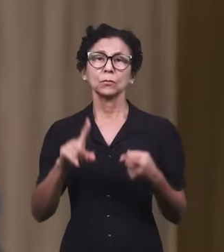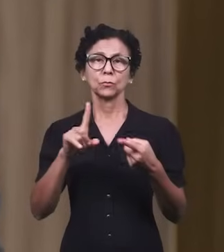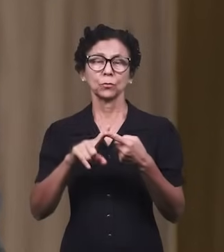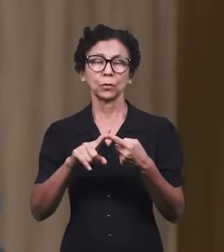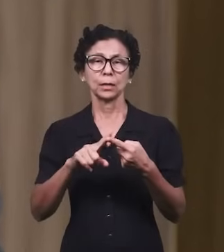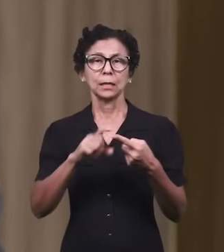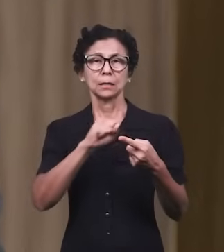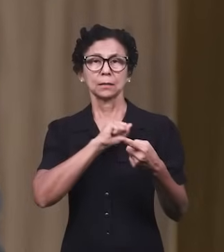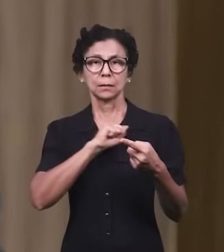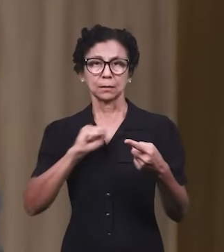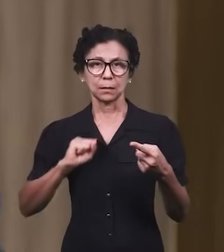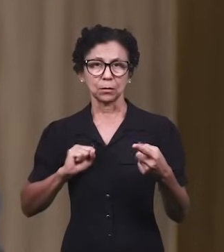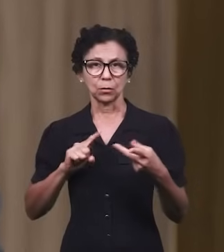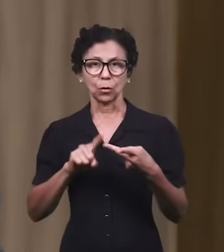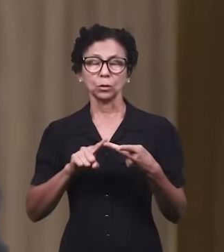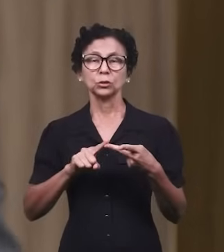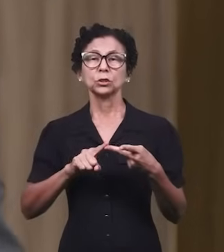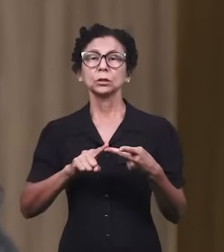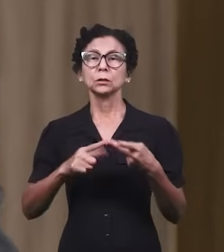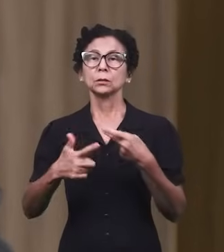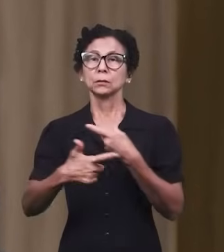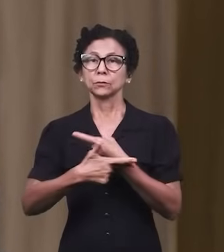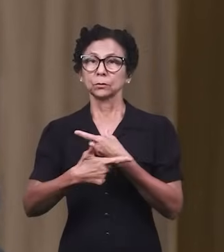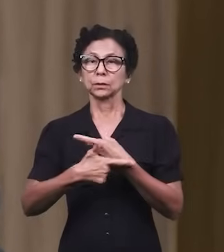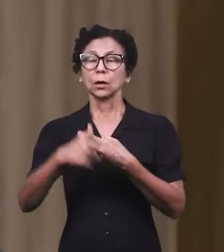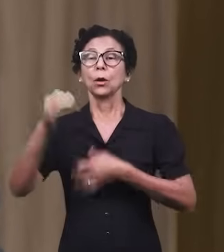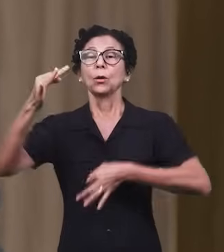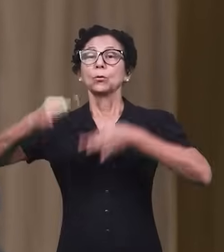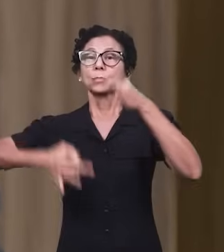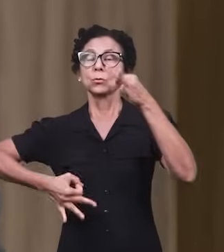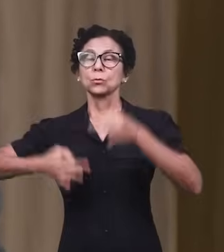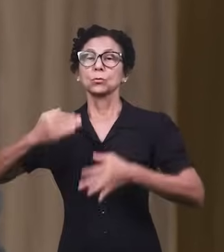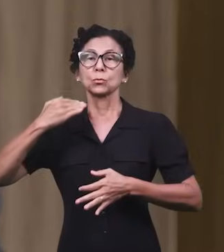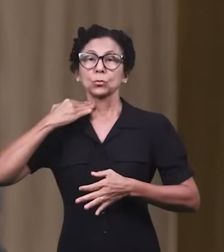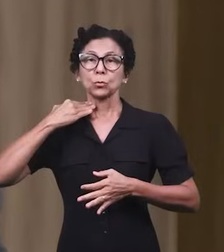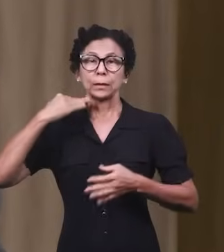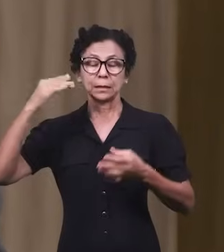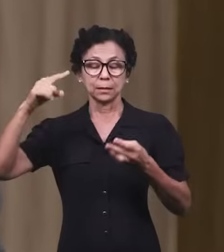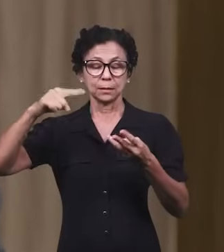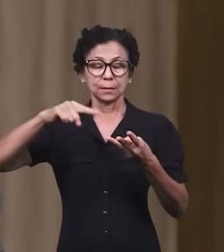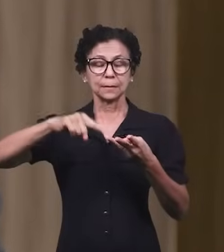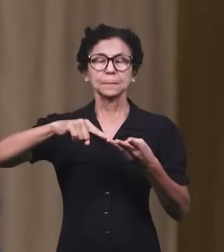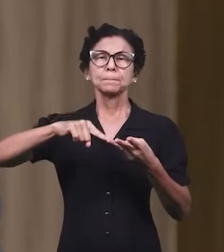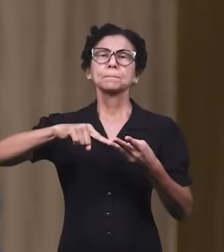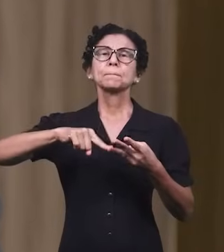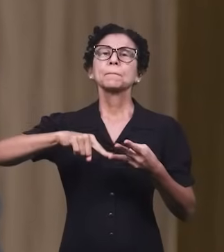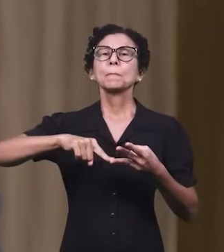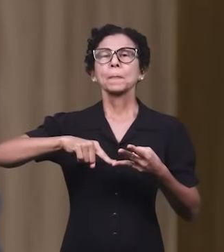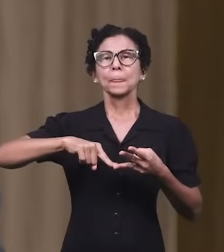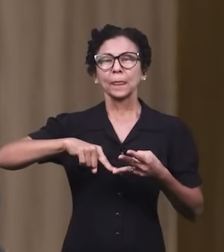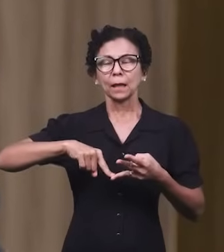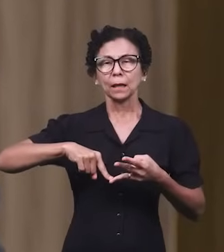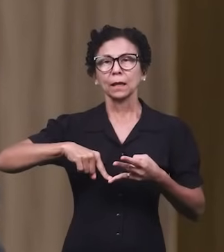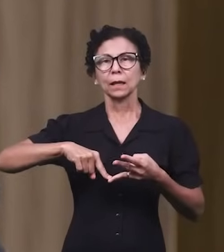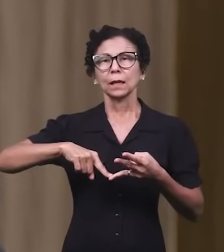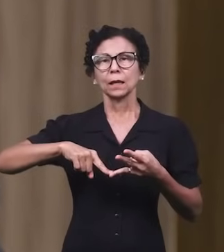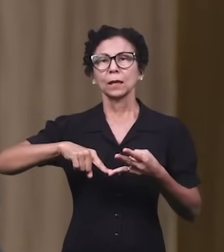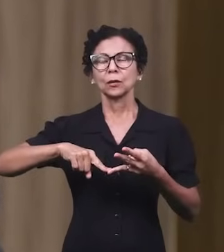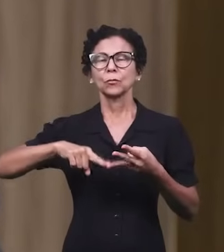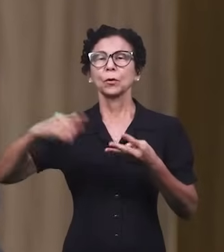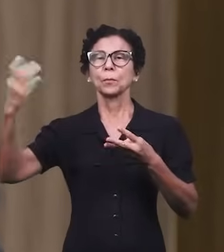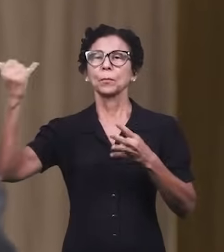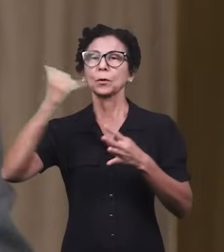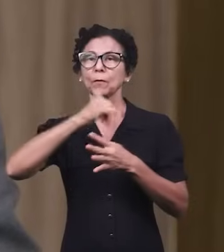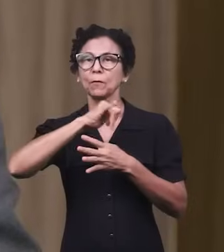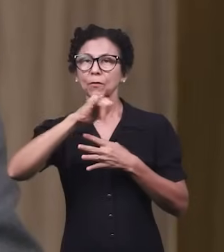juiz, né, perante o Senhor, foi um servo do Senhor e o nome do Senhor foi glorificado na